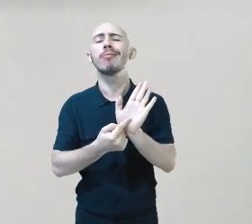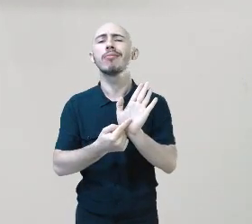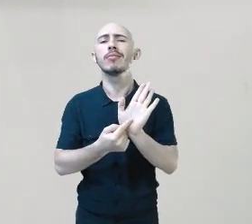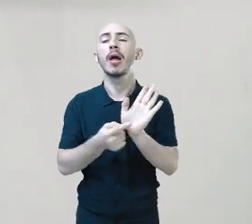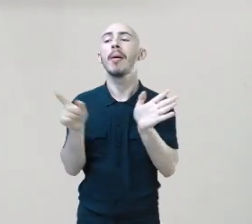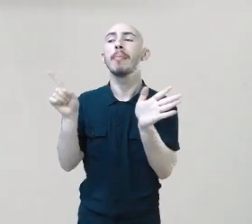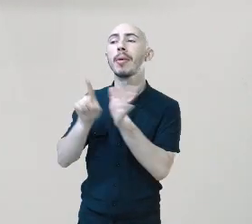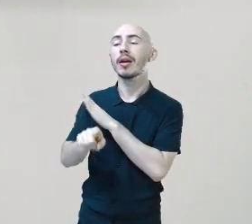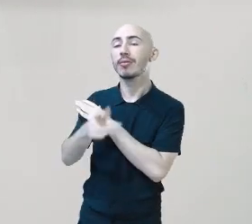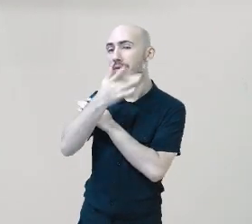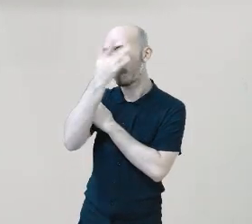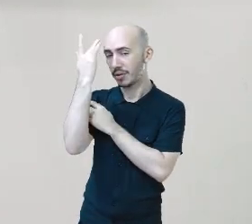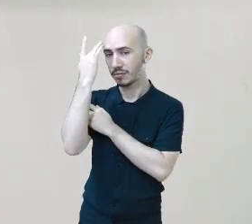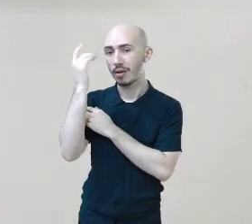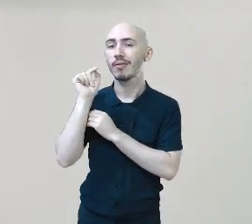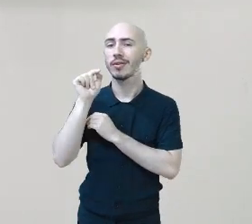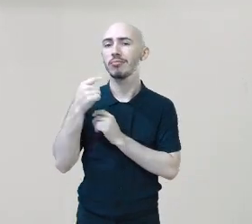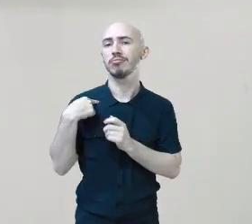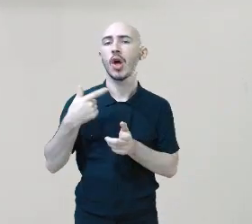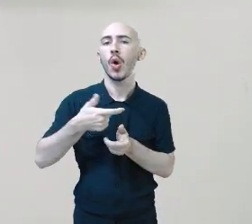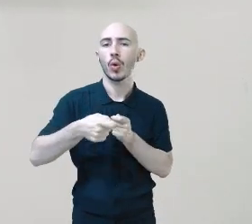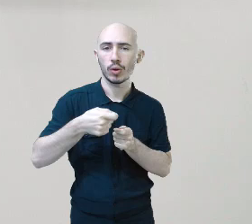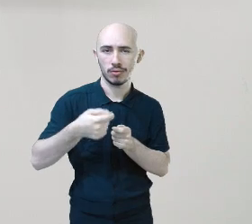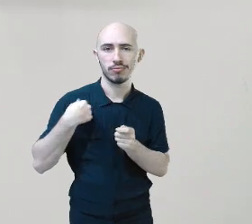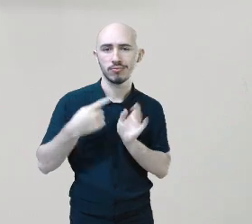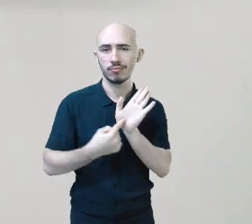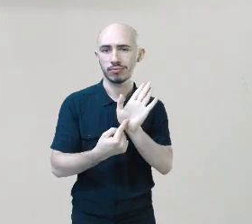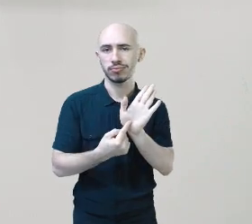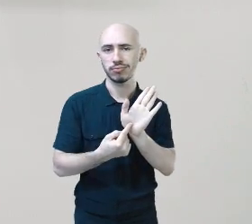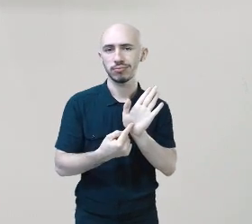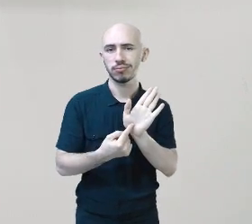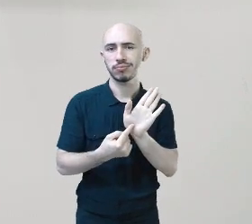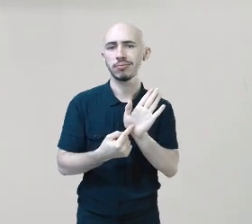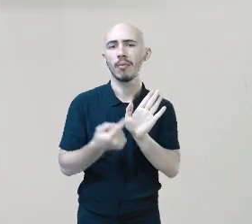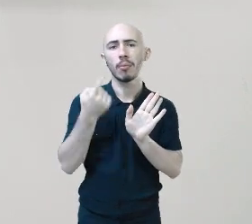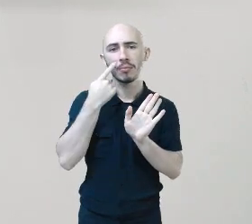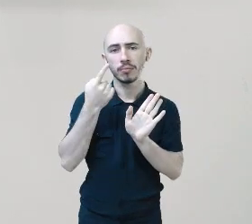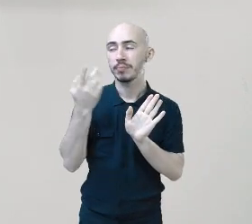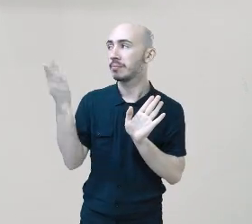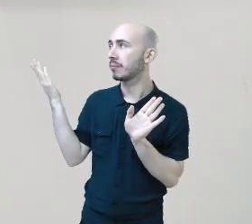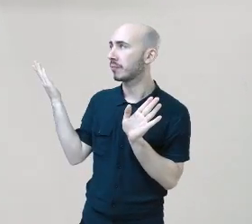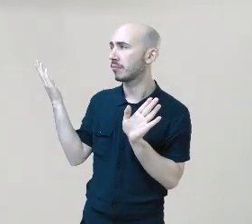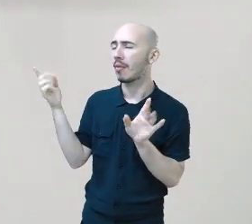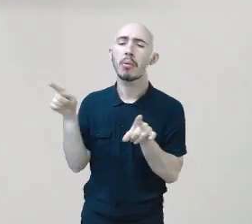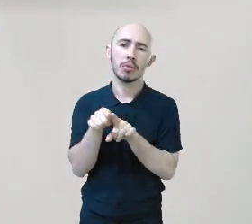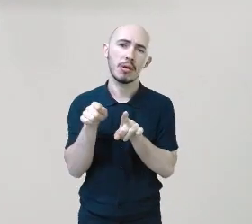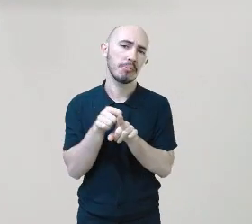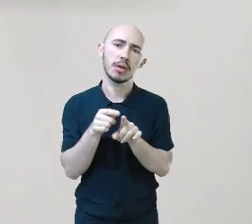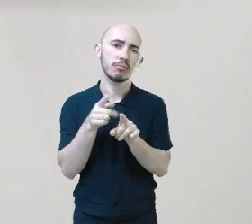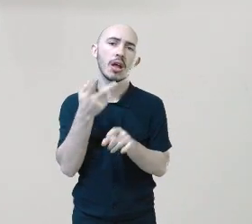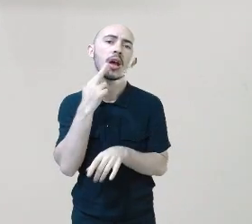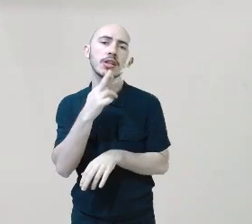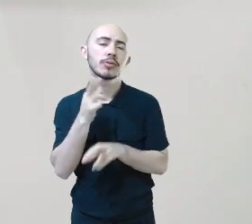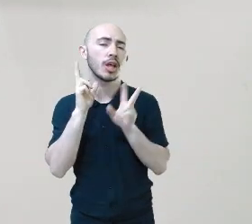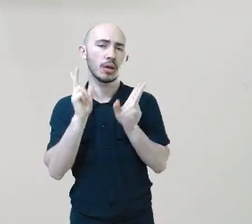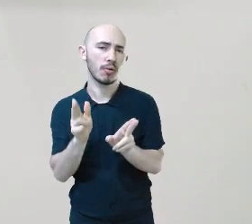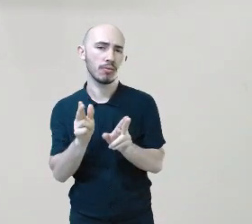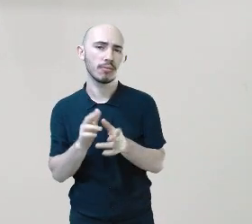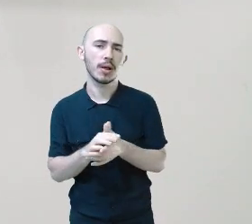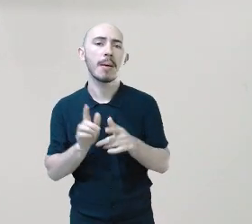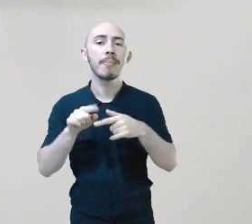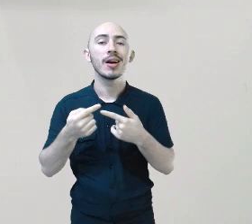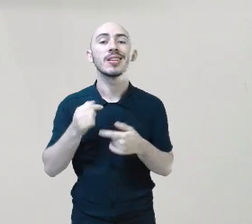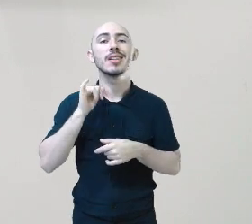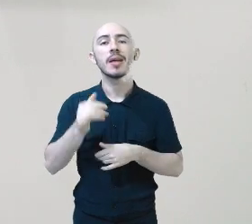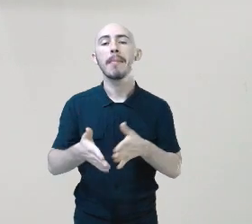vai dizer que é um controle. Provavelmente a pessoa vai dizer que está aí perto de você, que isso aqui também, a pessoa vai responder que é um controle. Mas